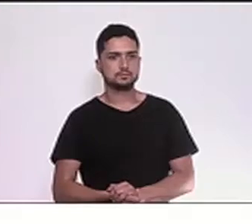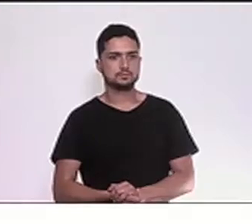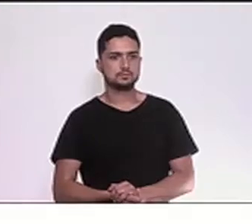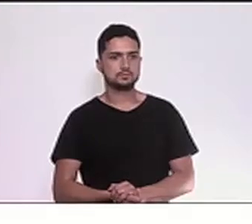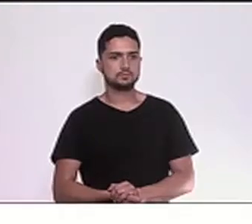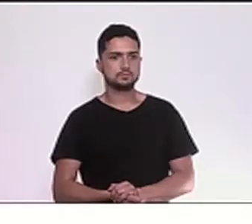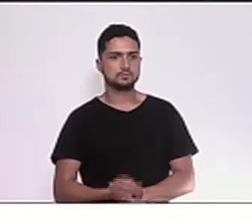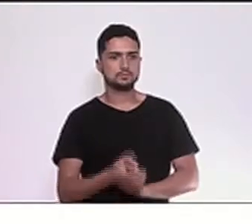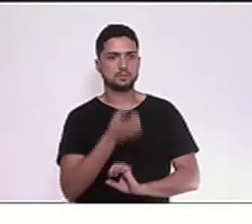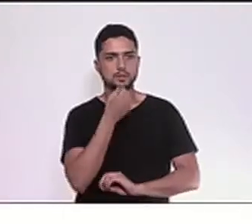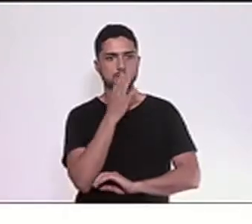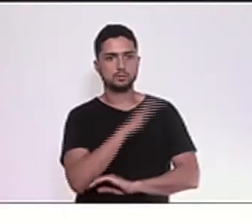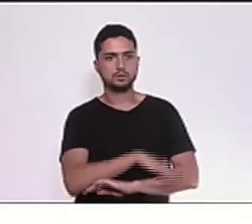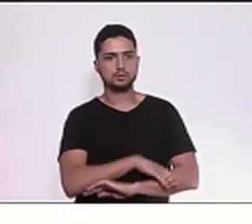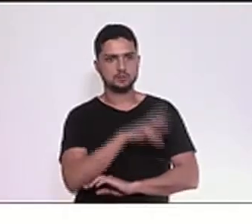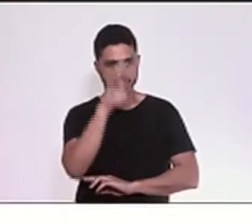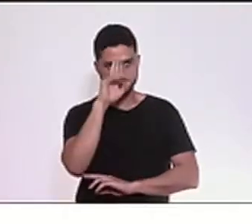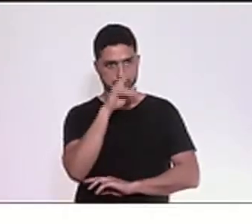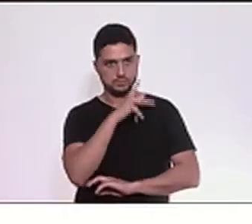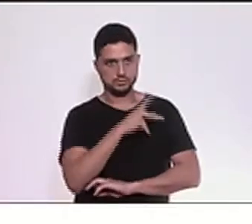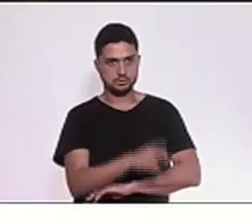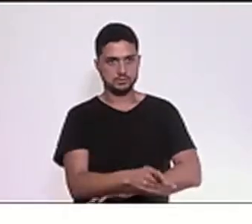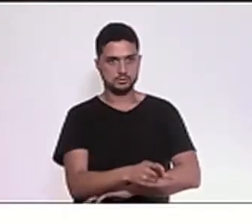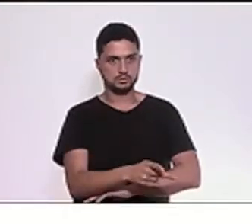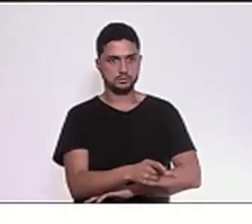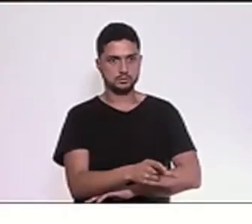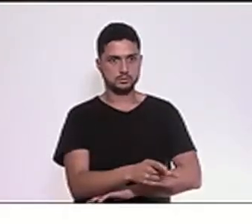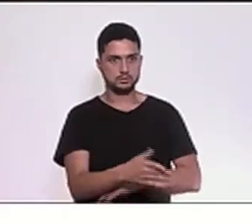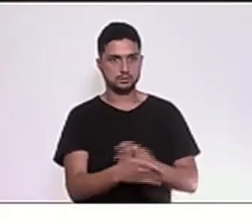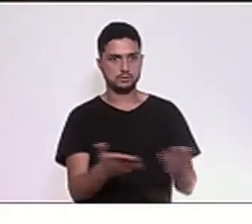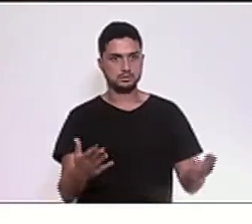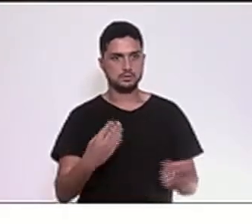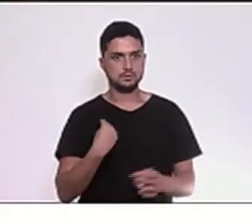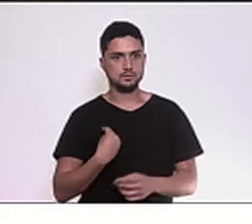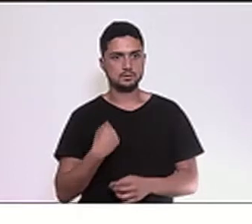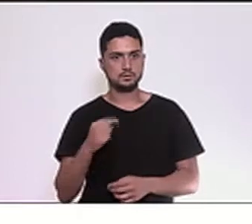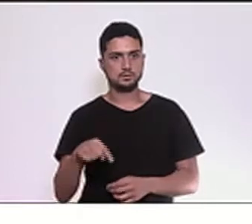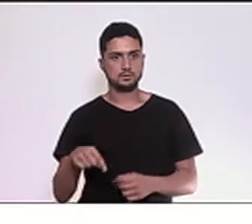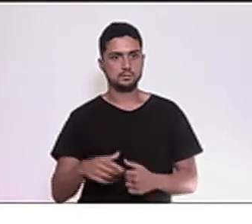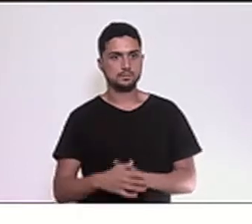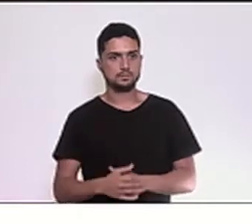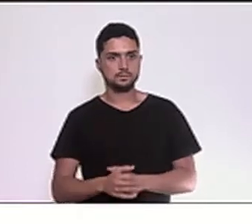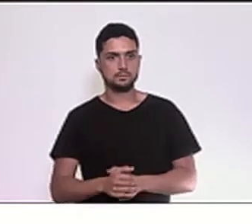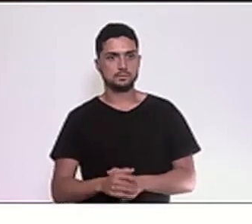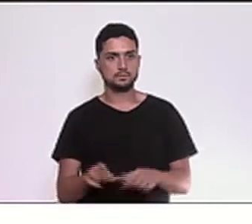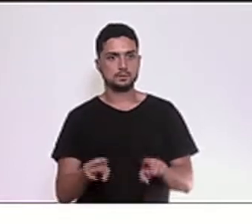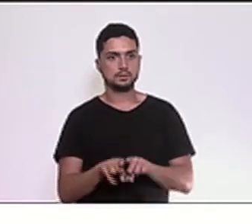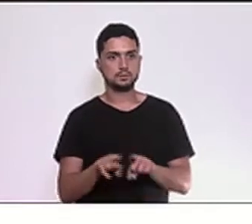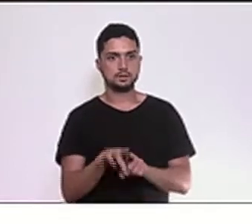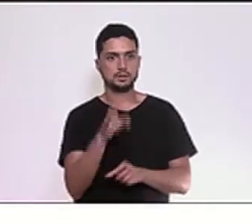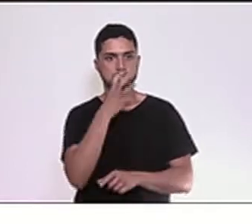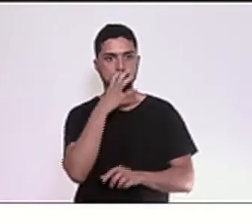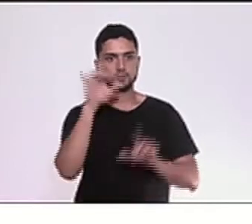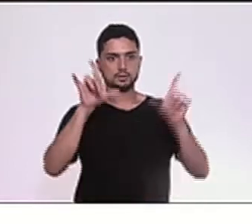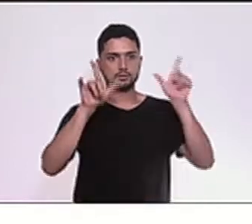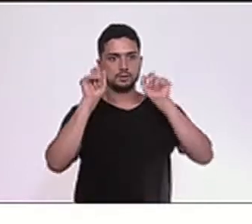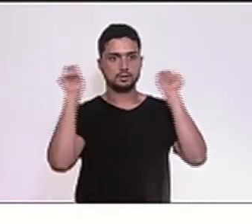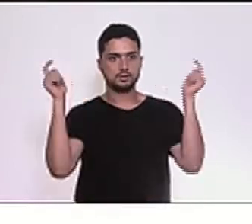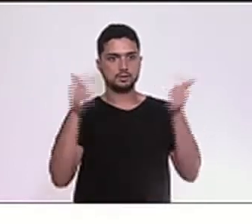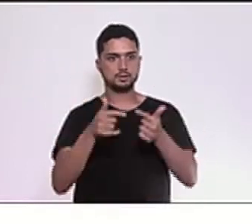Boa tarde, presidente, nobres colegas parlamentares, público presente e quem nos assiste através da TV